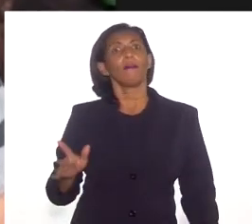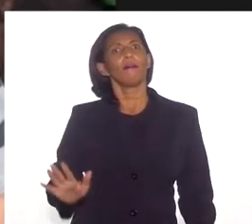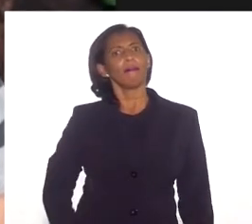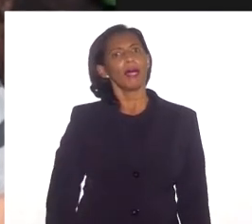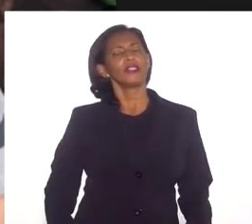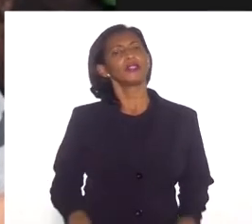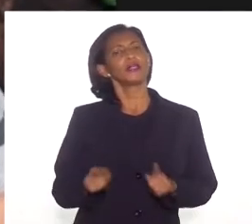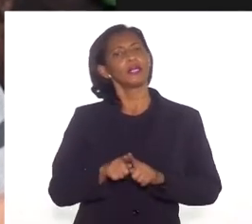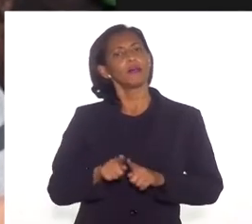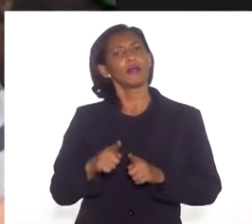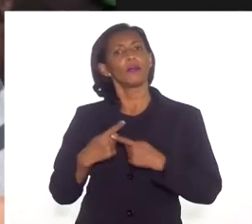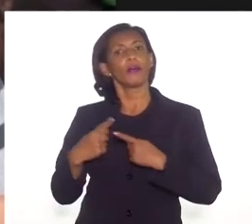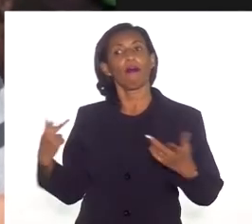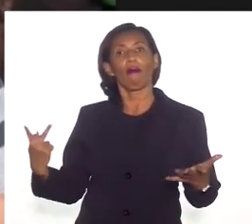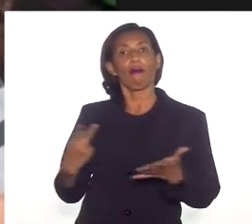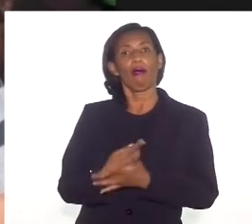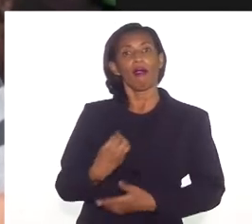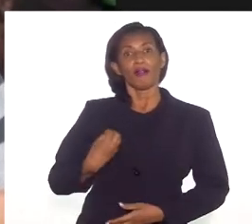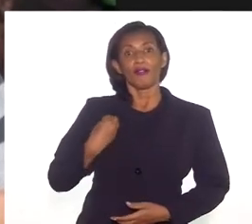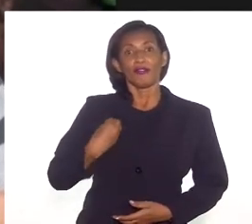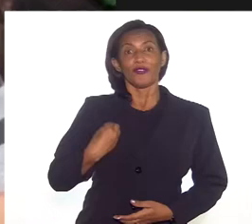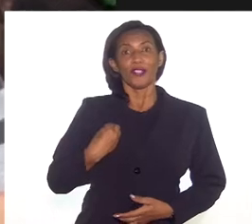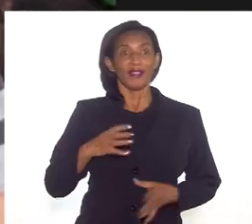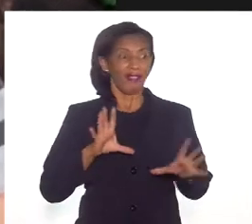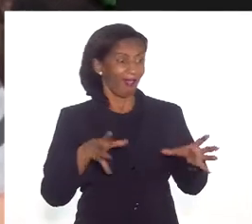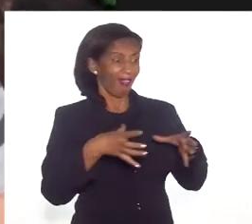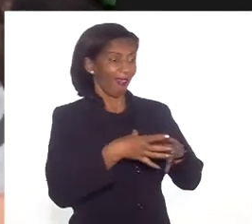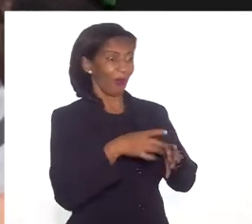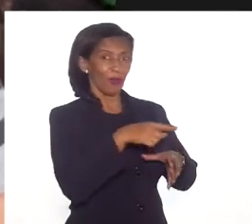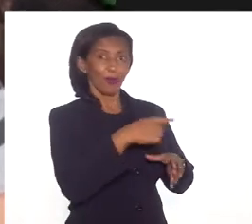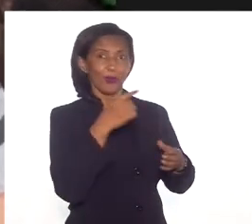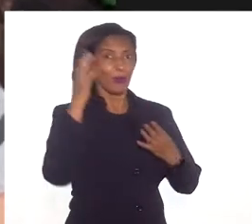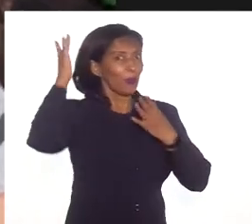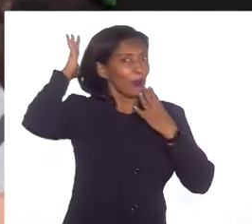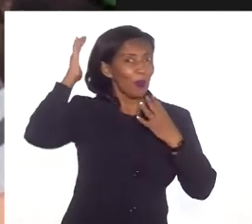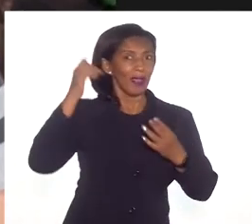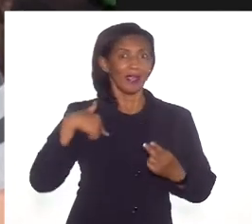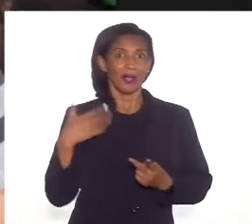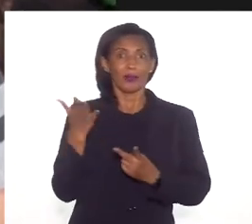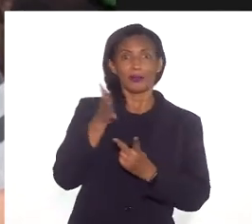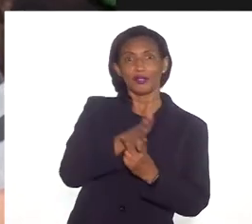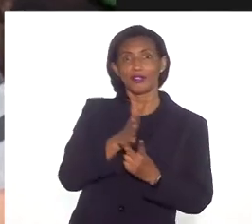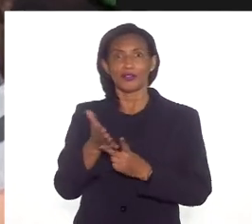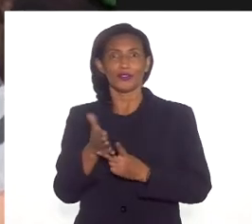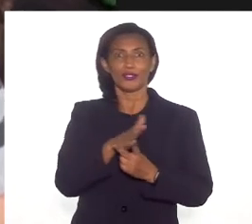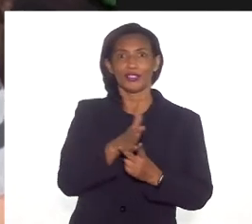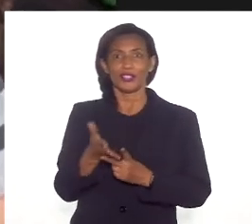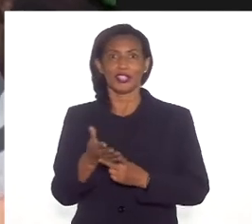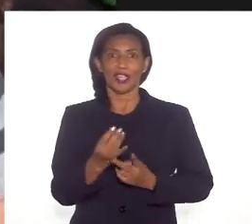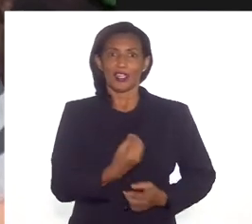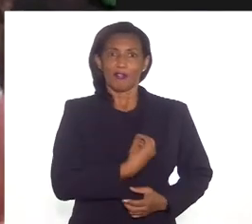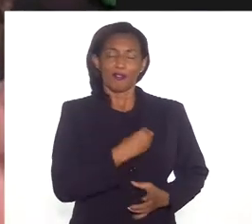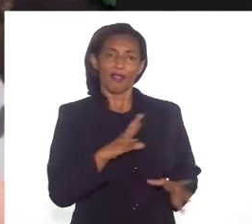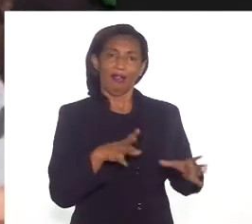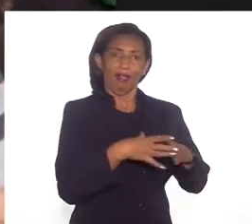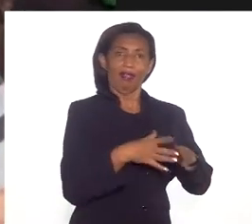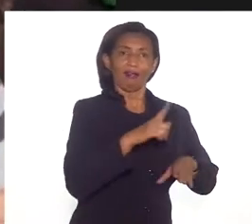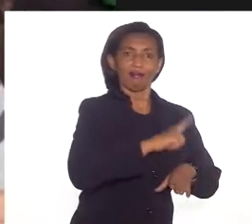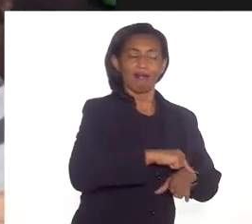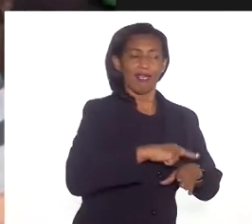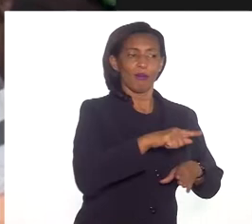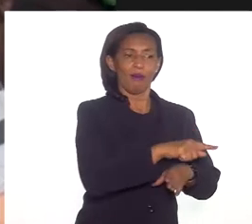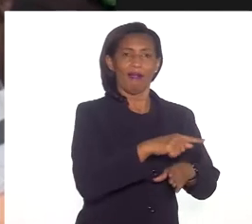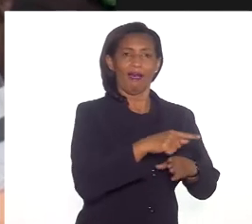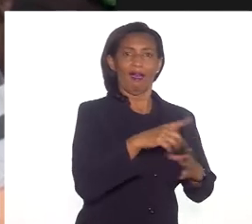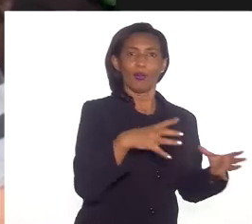tempo poder participar da vida da aldeia, de modo que eu acabava me dividindo, né, entre temporadas na aldeia e